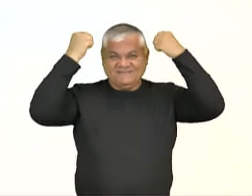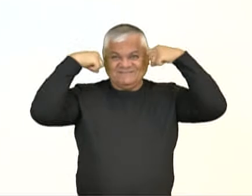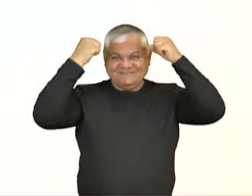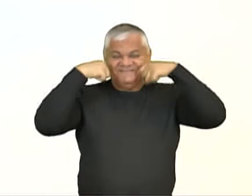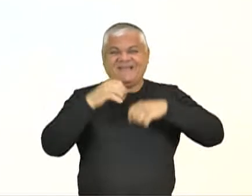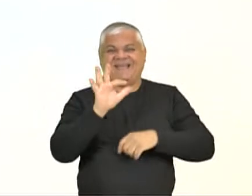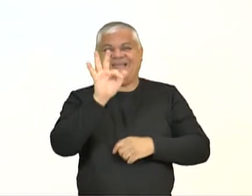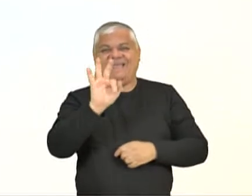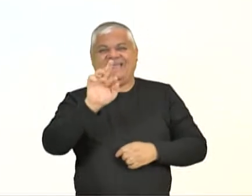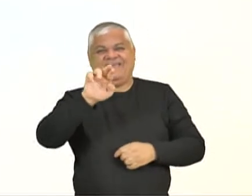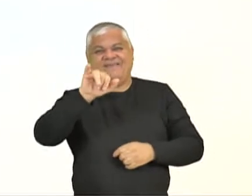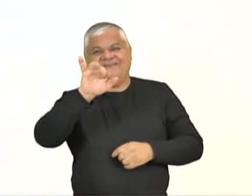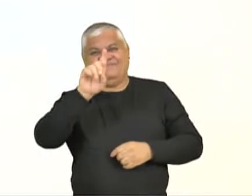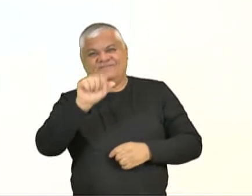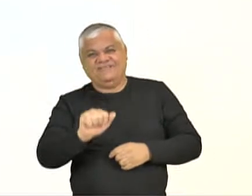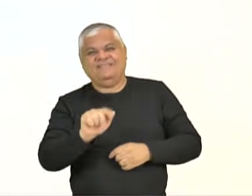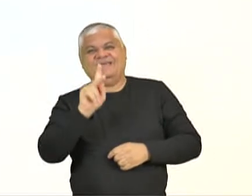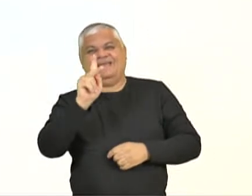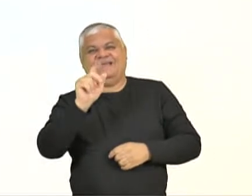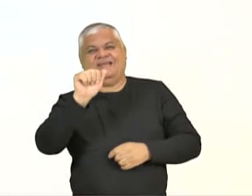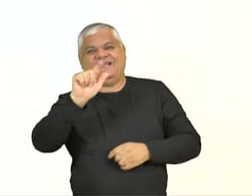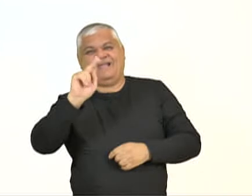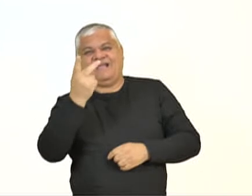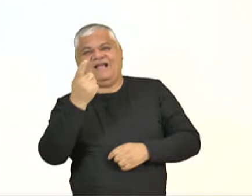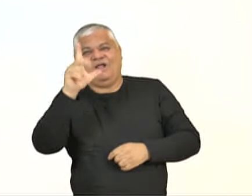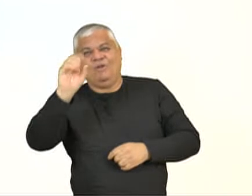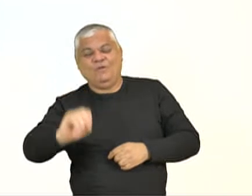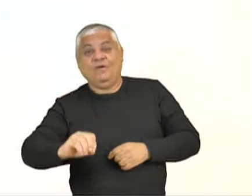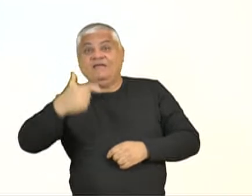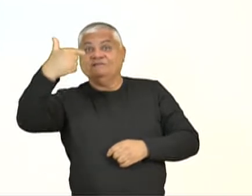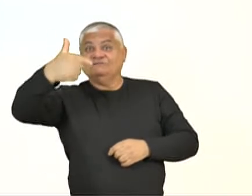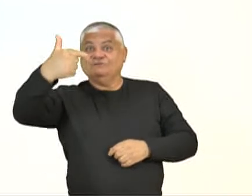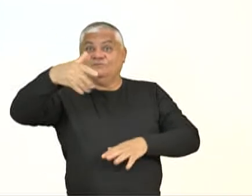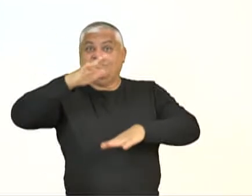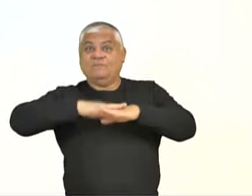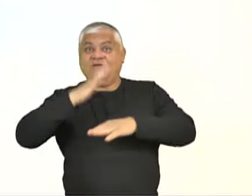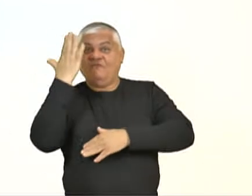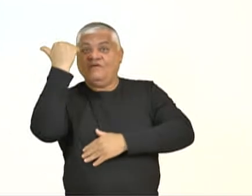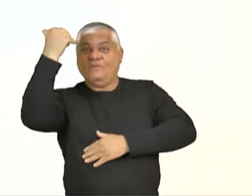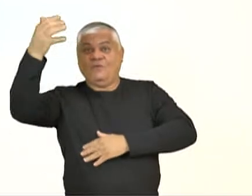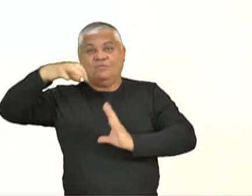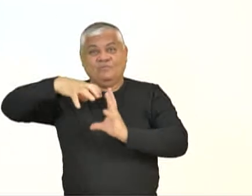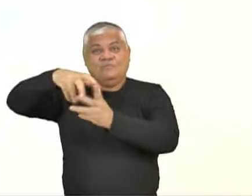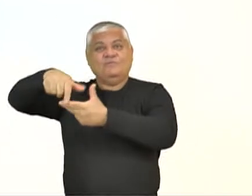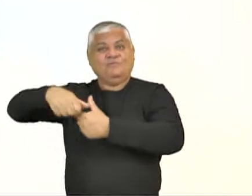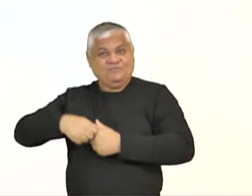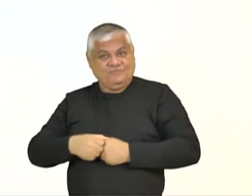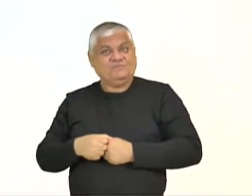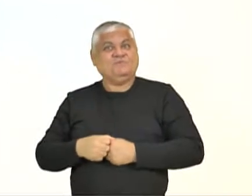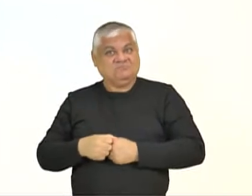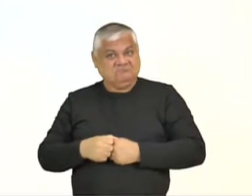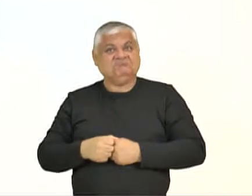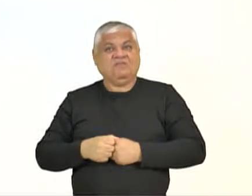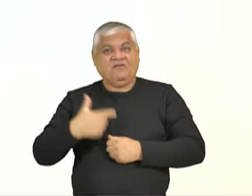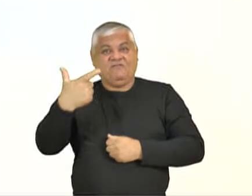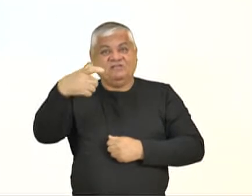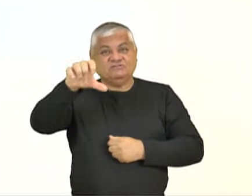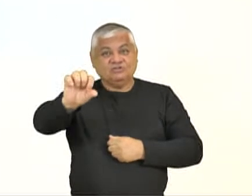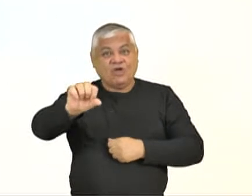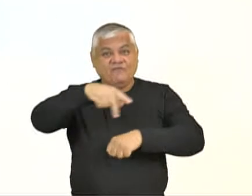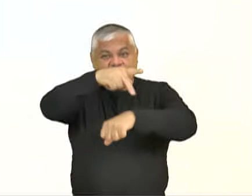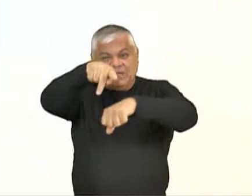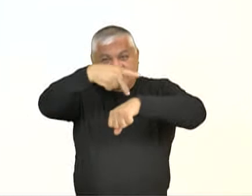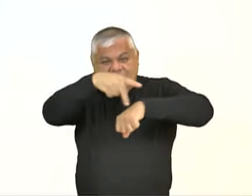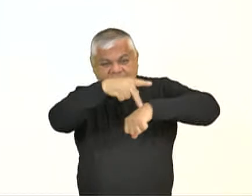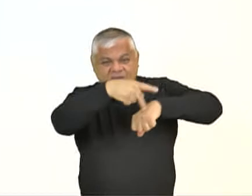disso? Mexicana, Frida Kahlo, é a segunda mais famosa, sendo a mais popular em 29